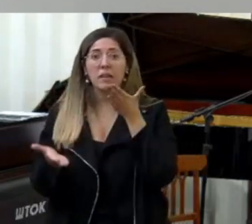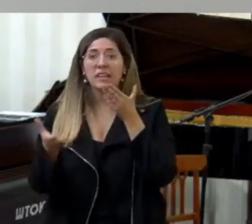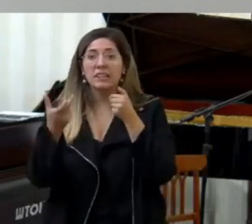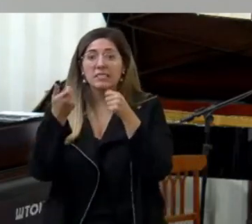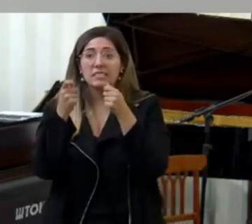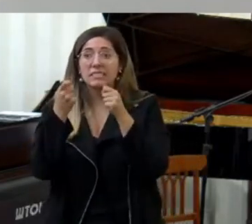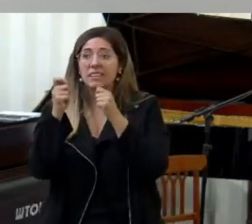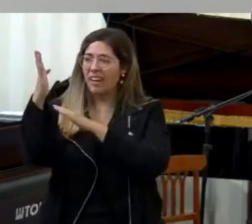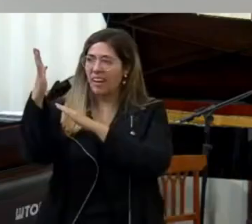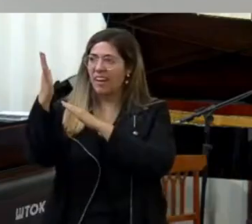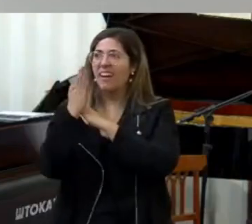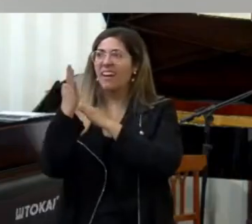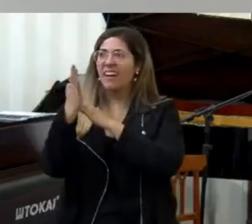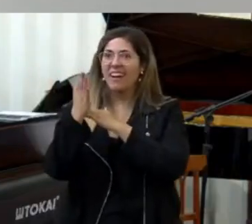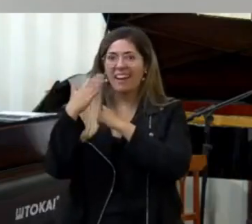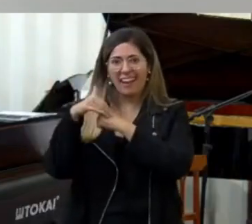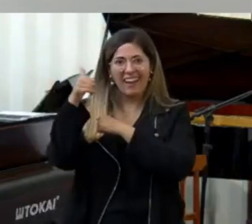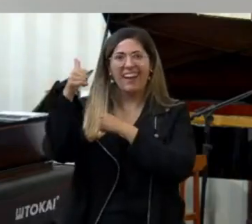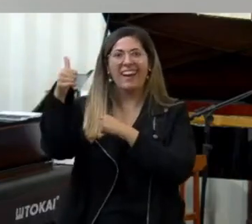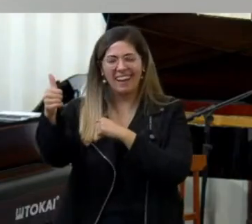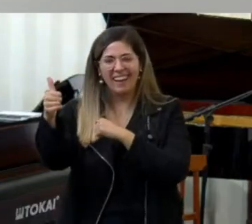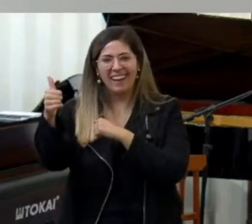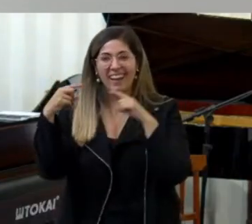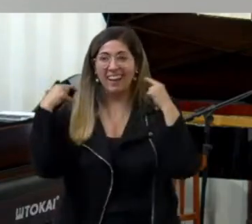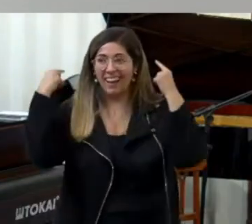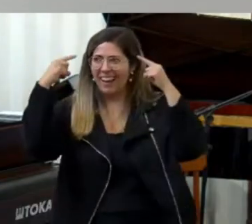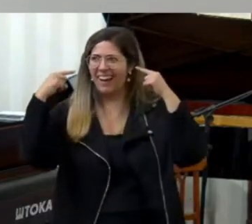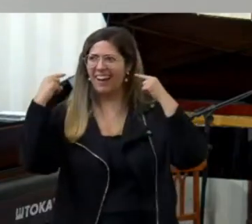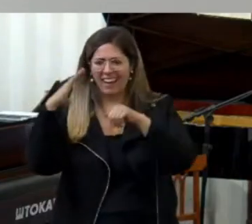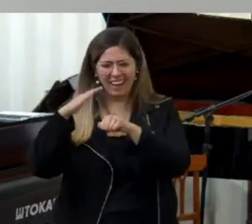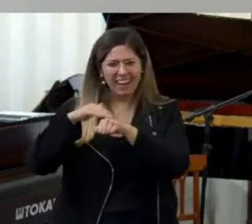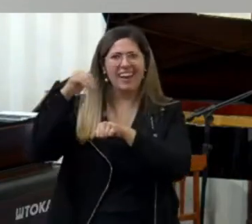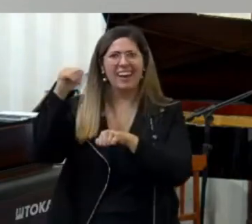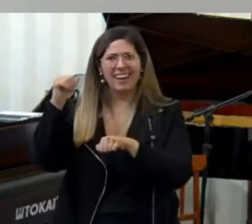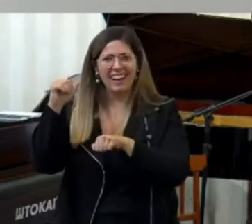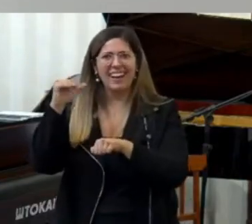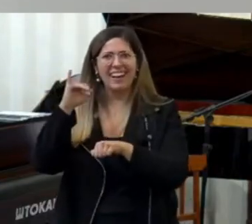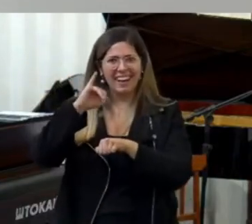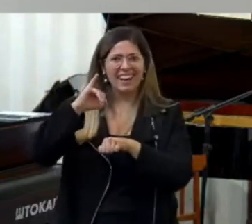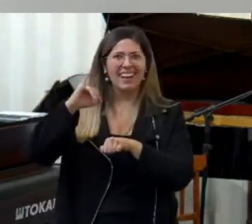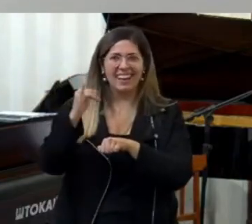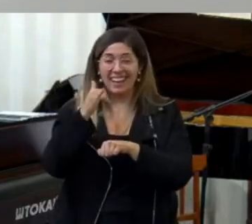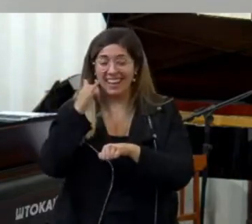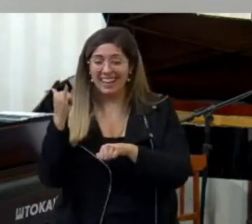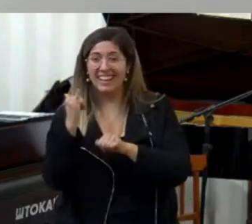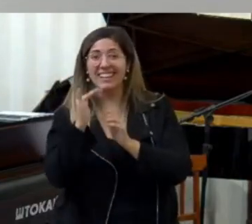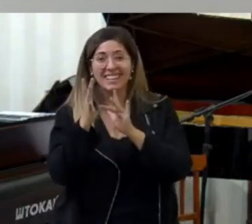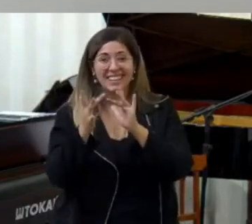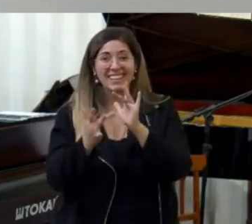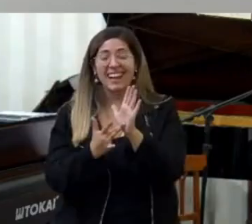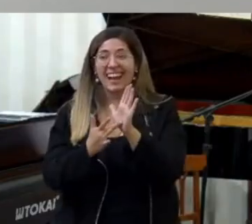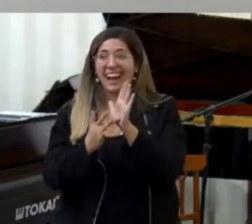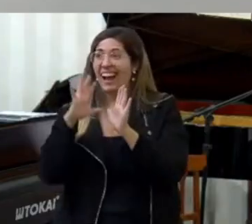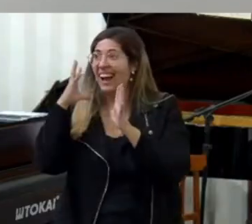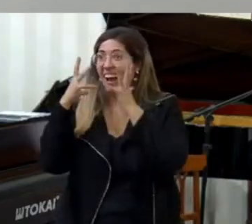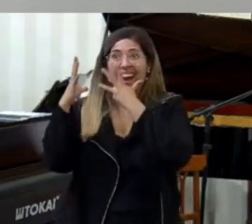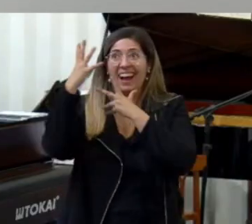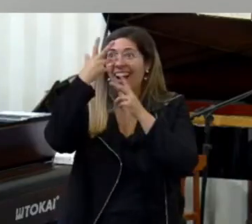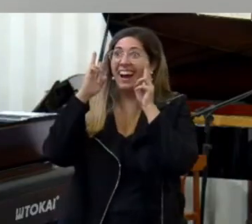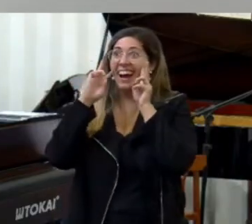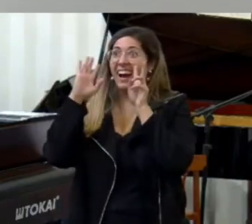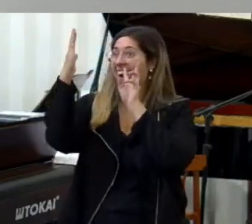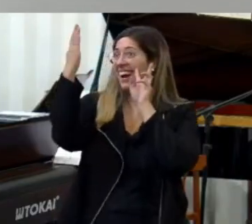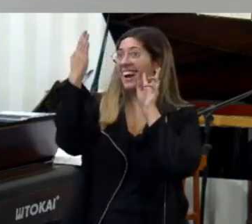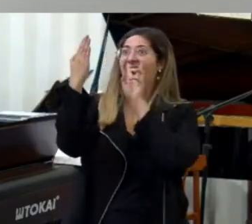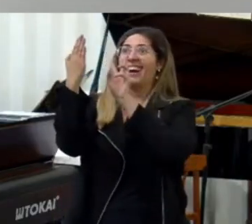palavra de Deus a sua voz, as minhas ovelhas ouvirão a minha voz, disse Jesus. Só aqueles que contemplam o que existe no